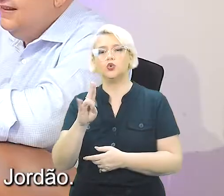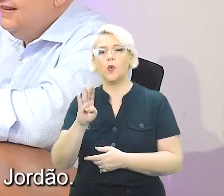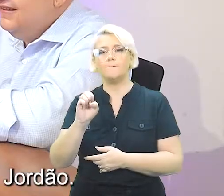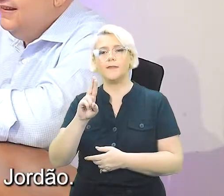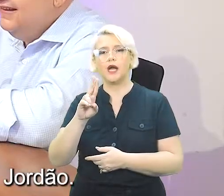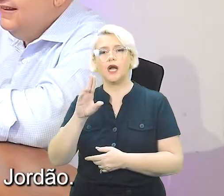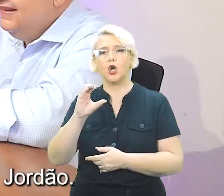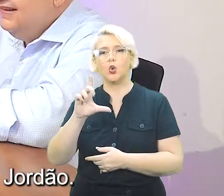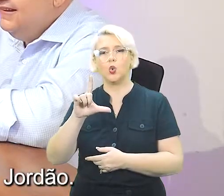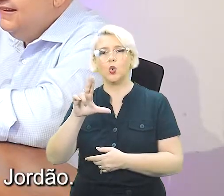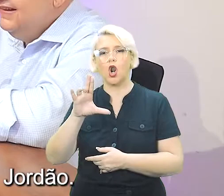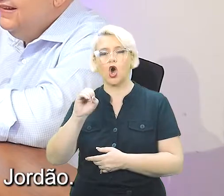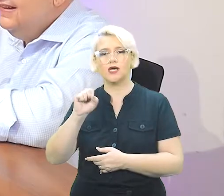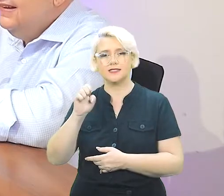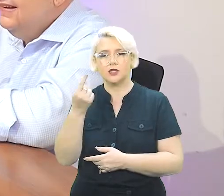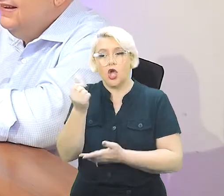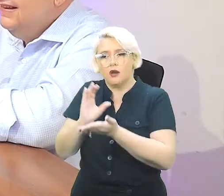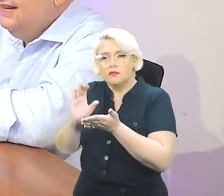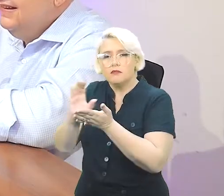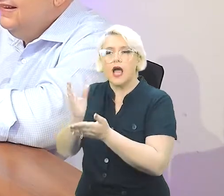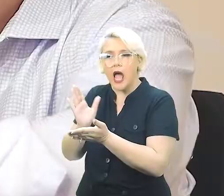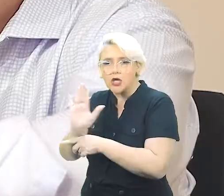da tuberculose de Campos do Jordão.